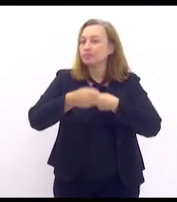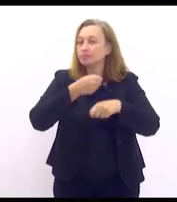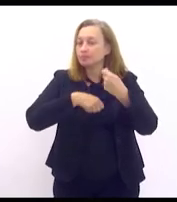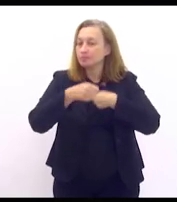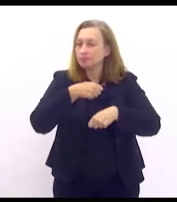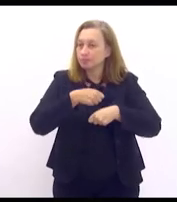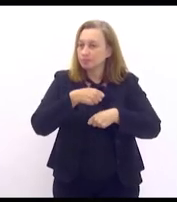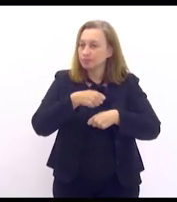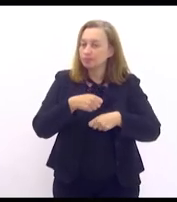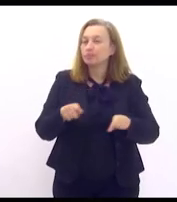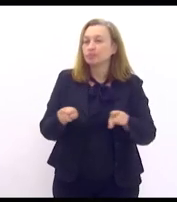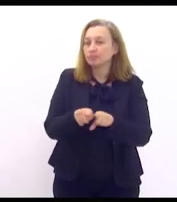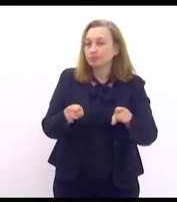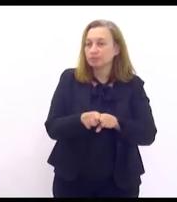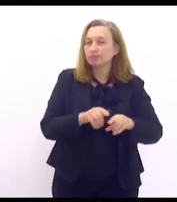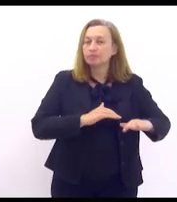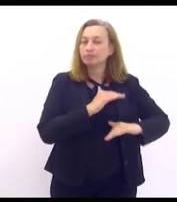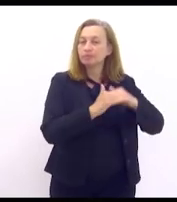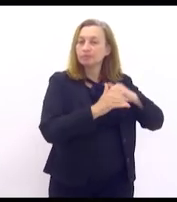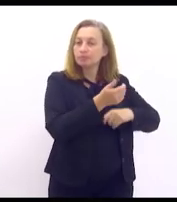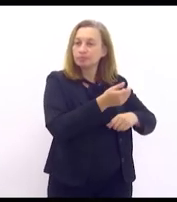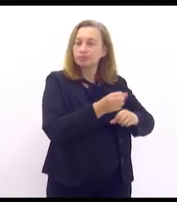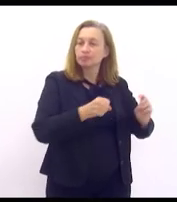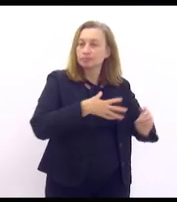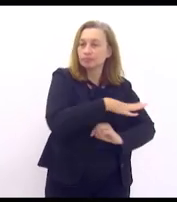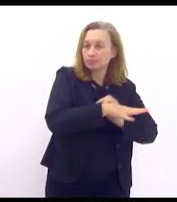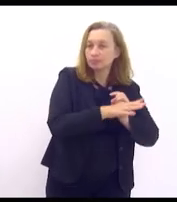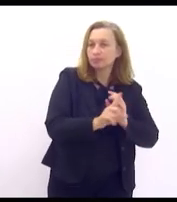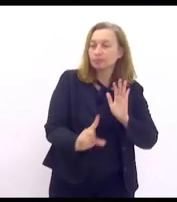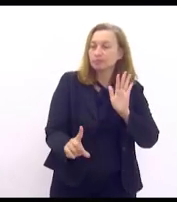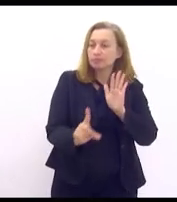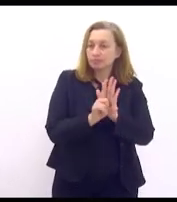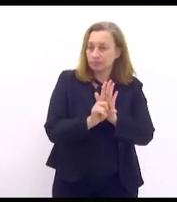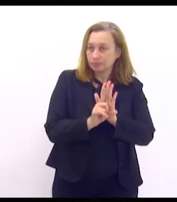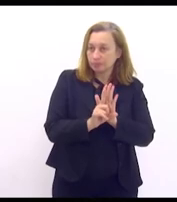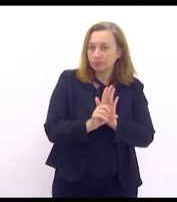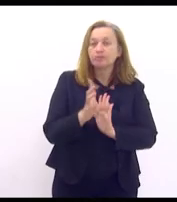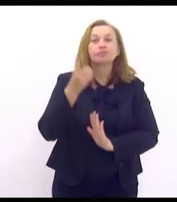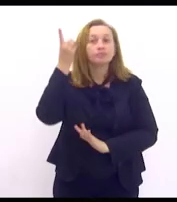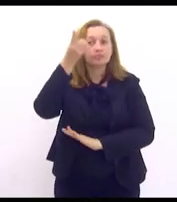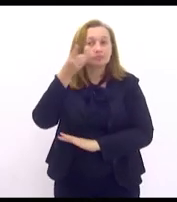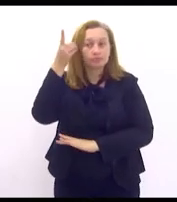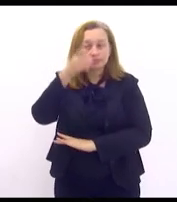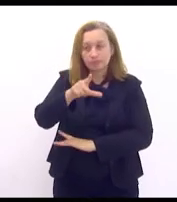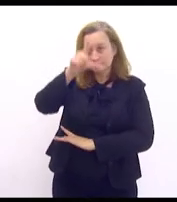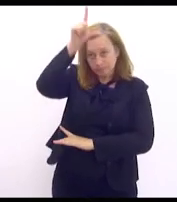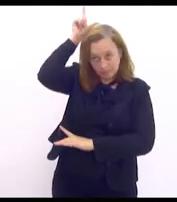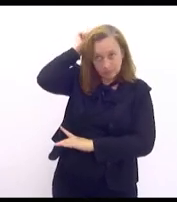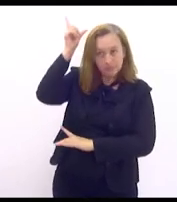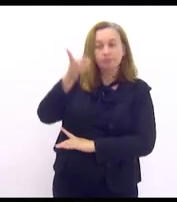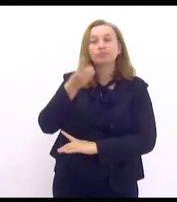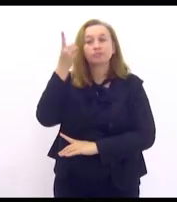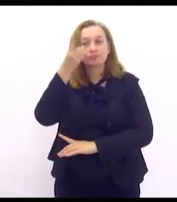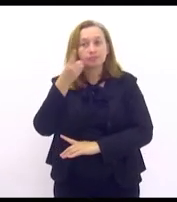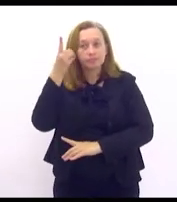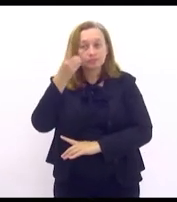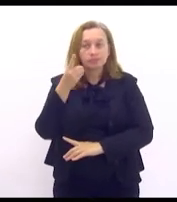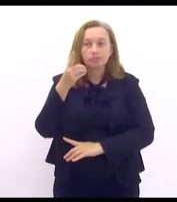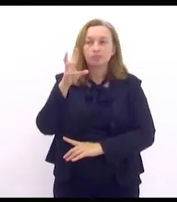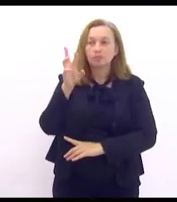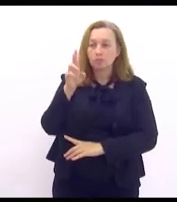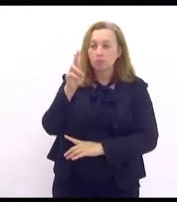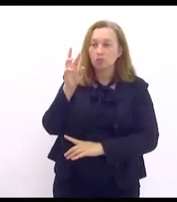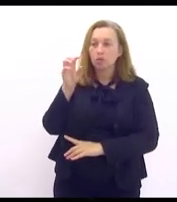e de desenvolvimento social. Essa é uma lei de autoria do deputado Luiz Paulo e do então deputado Rodrigo